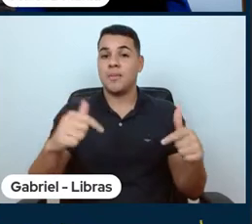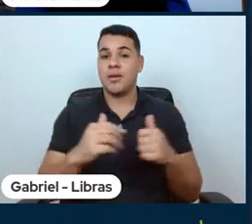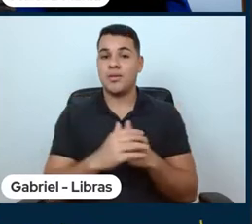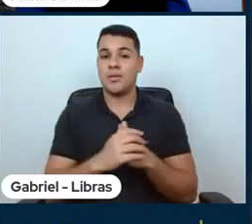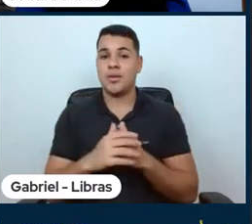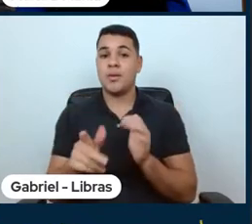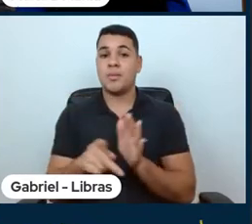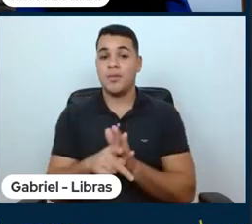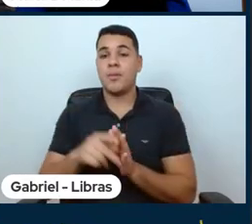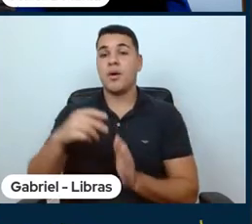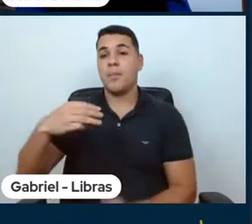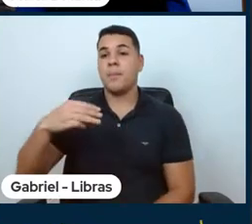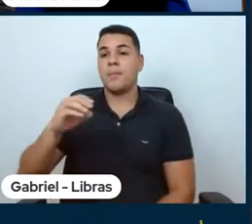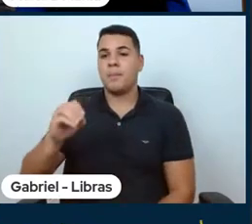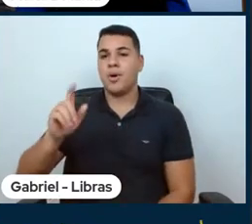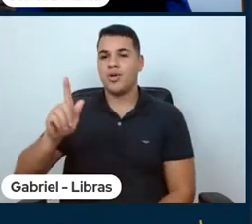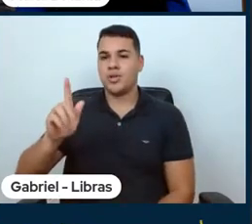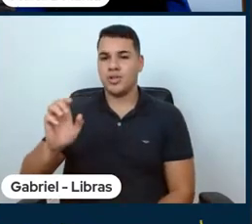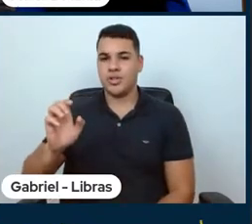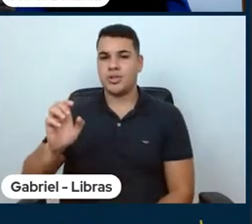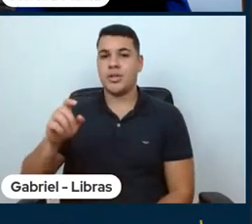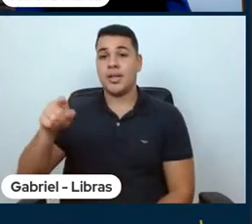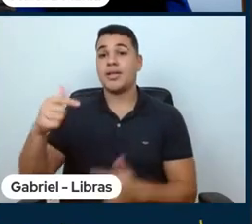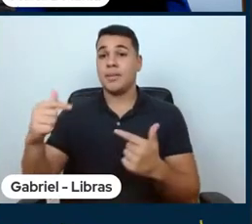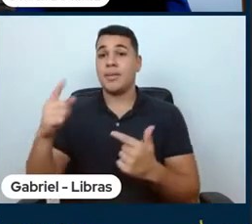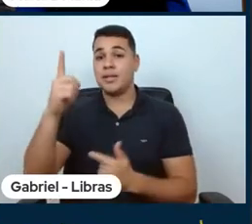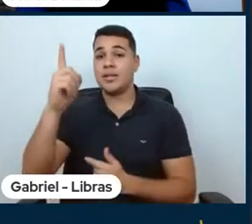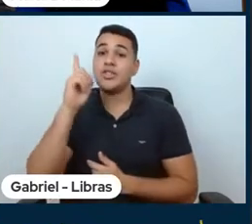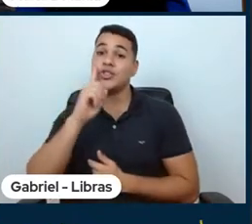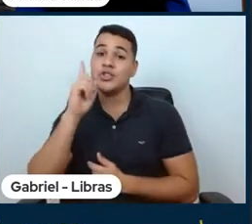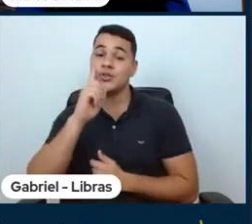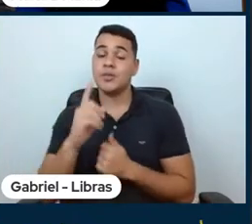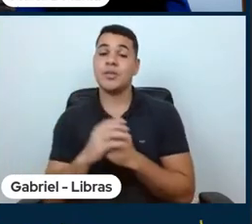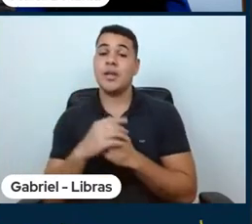da Moji, que ela trabalha nos Estados Unidos, né, da Cinti,